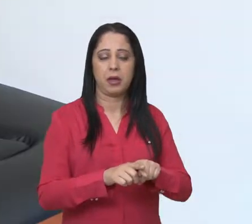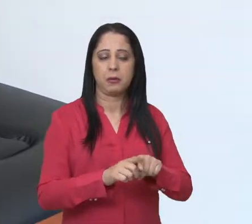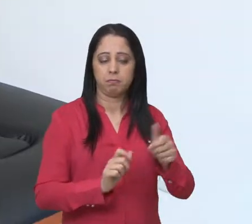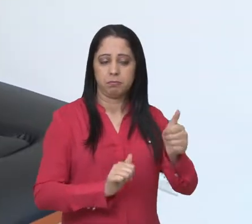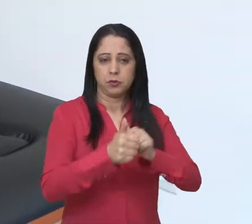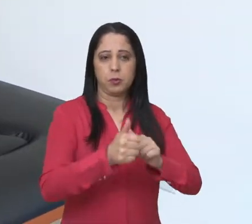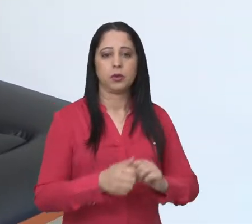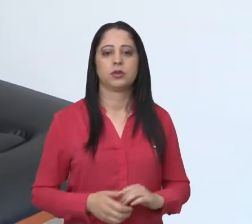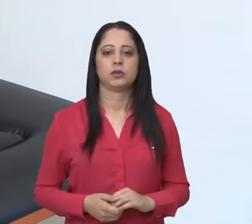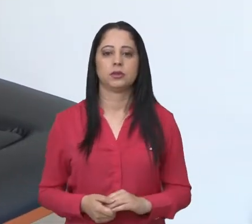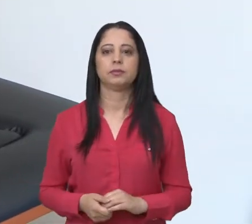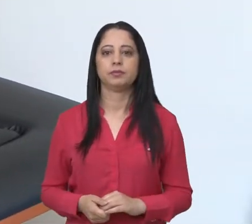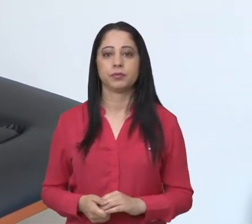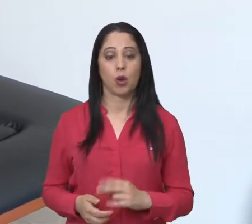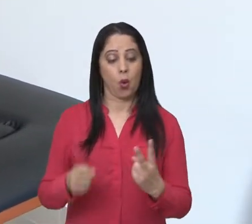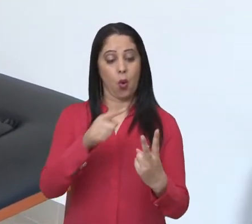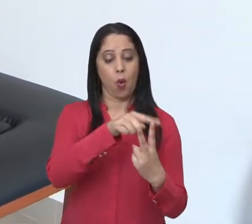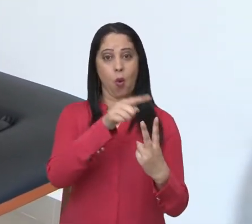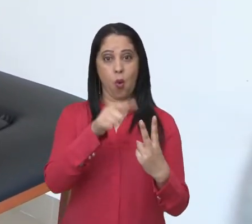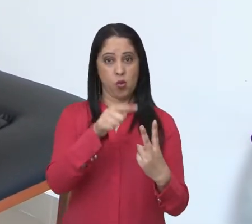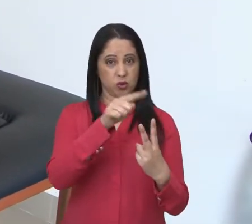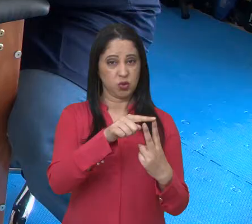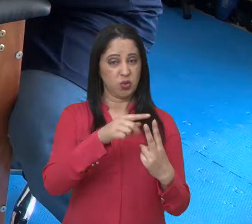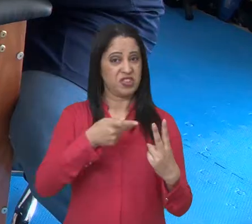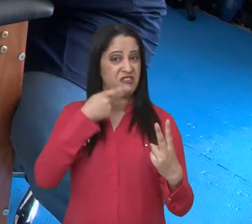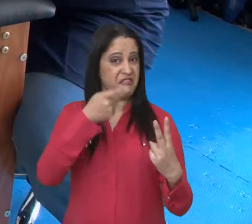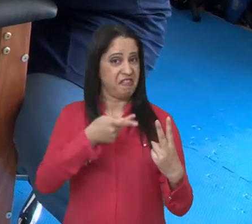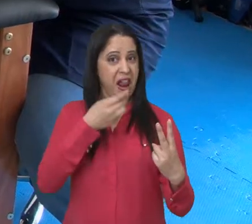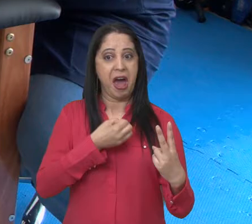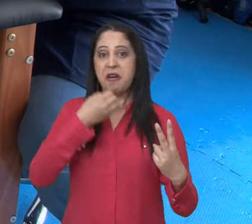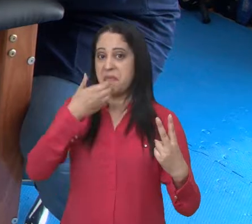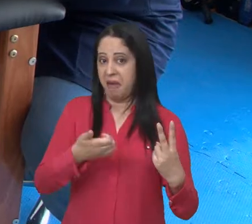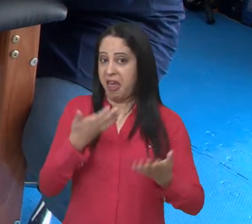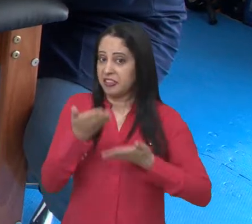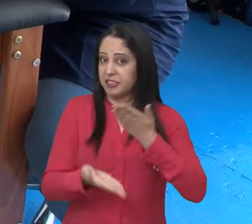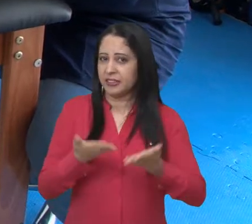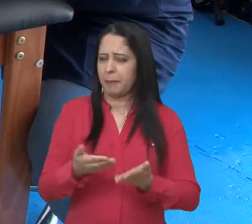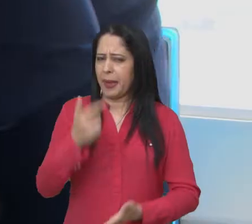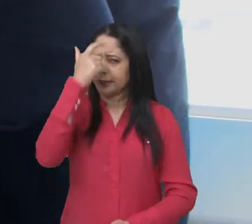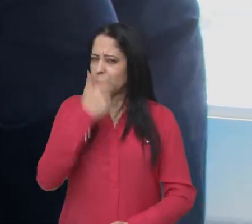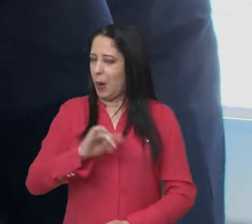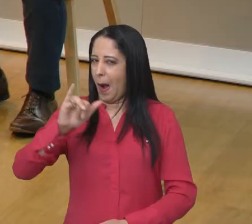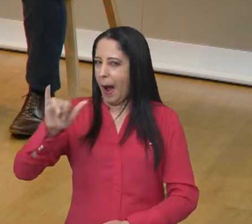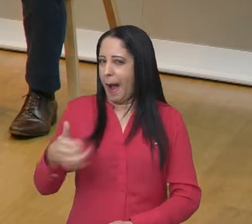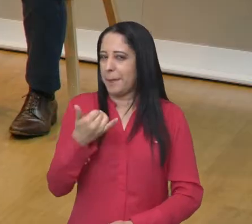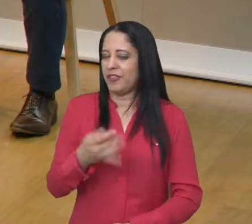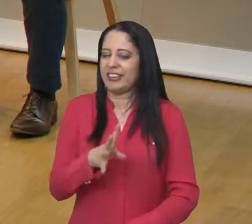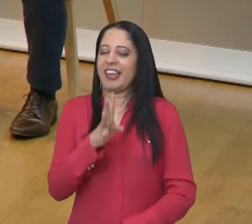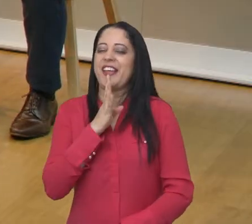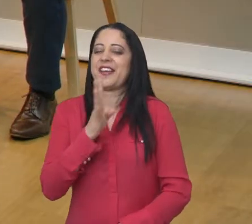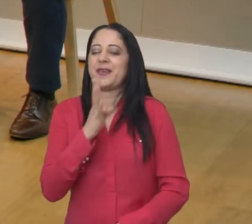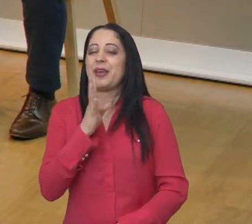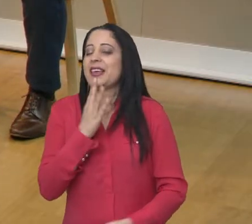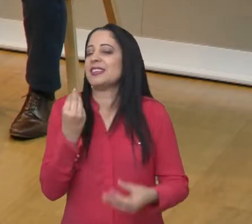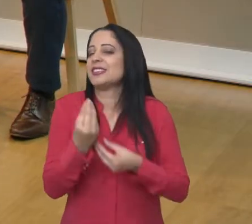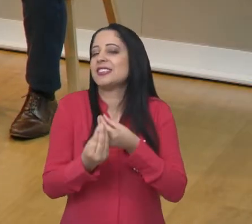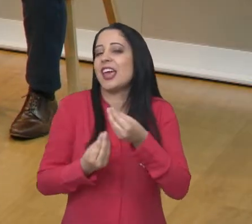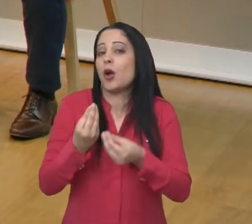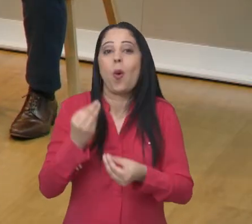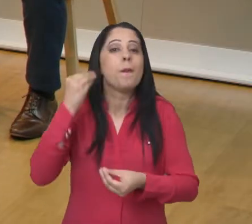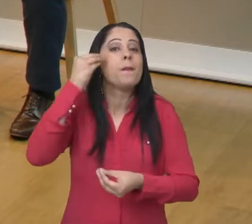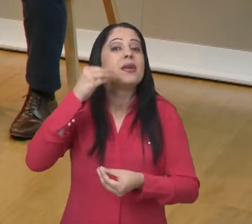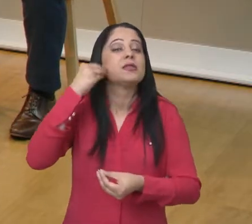física. E já que a Heloísa e o Diego elogiaram tanto o tratamento, aproveitei para conhecer um pouquinho